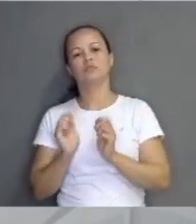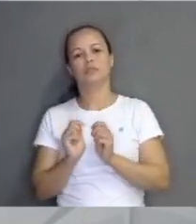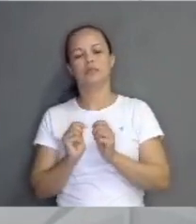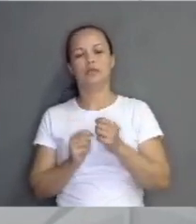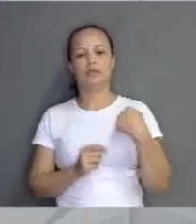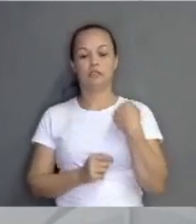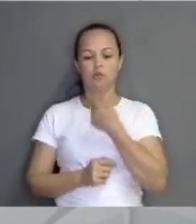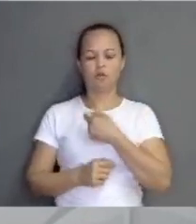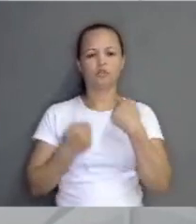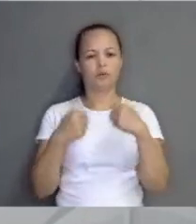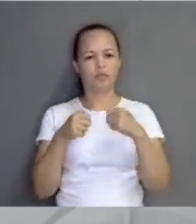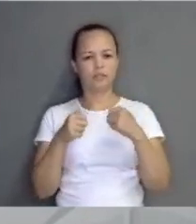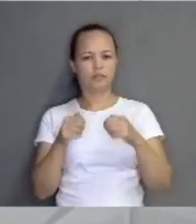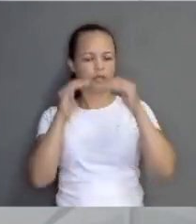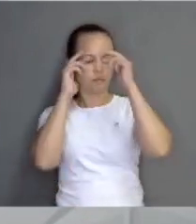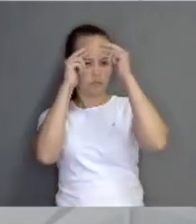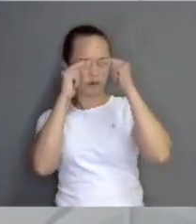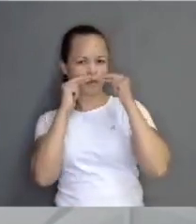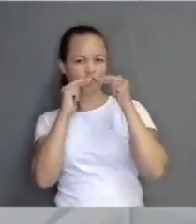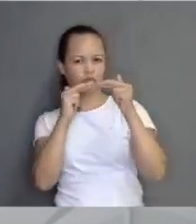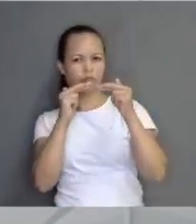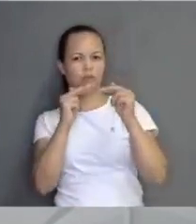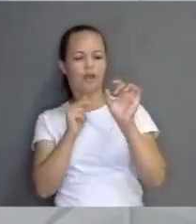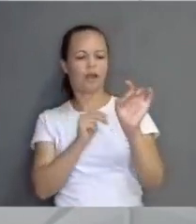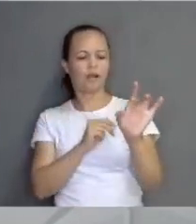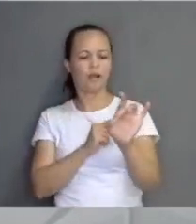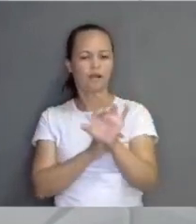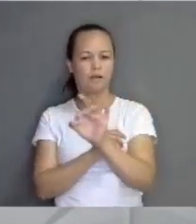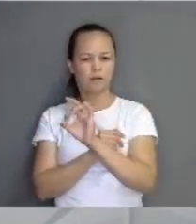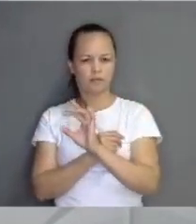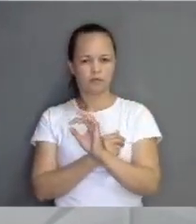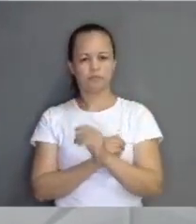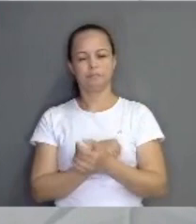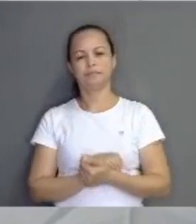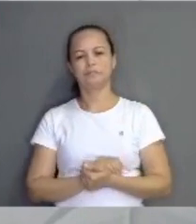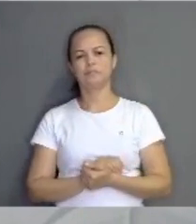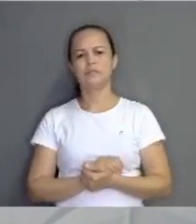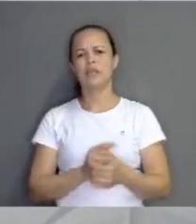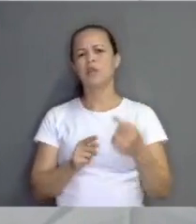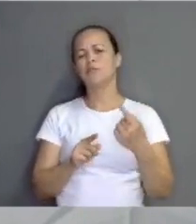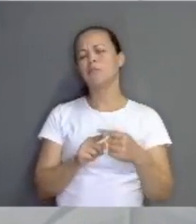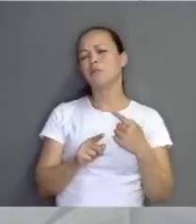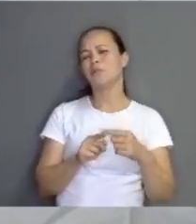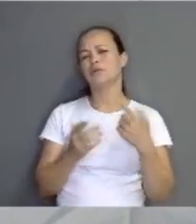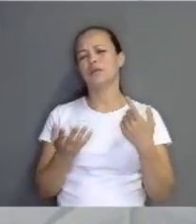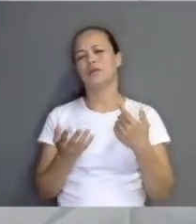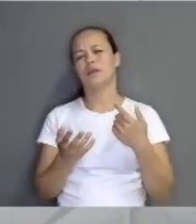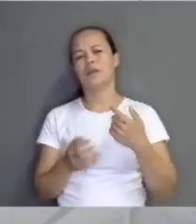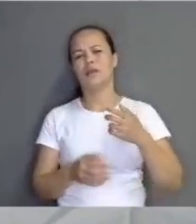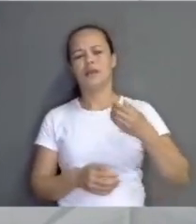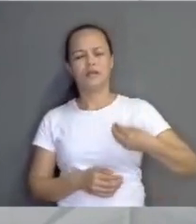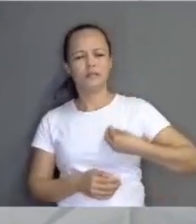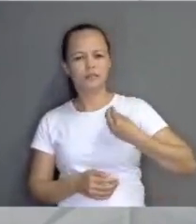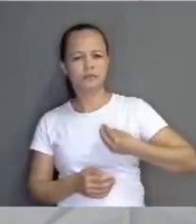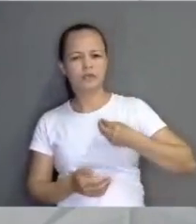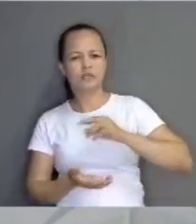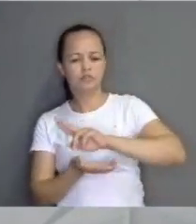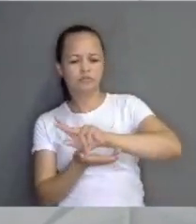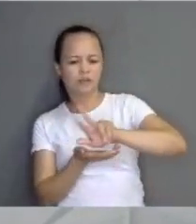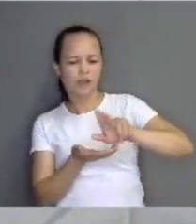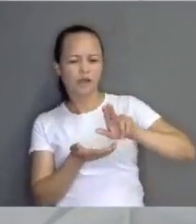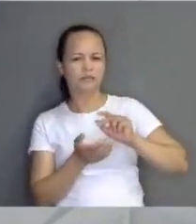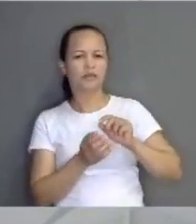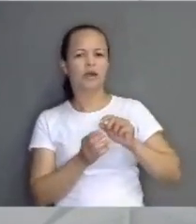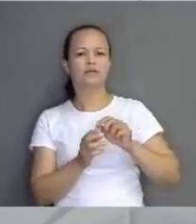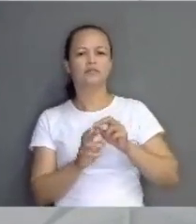certo? E por que existem tantos estilos diferentes? Por que isso? Porque, mais